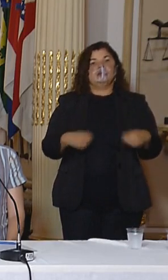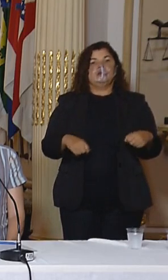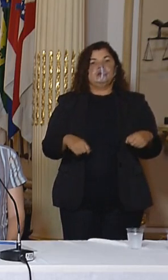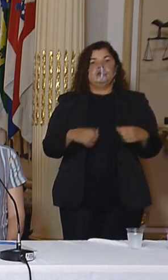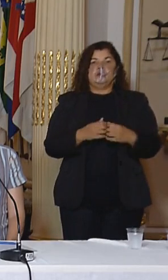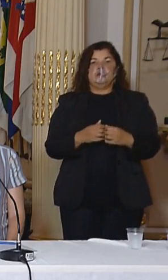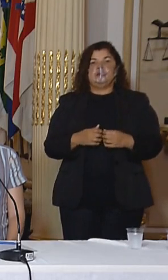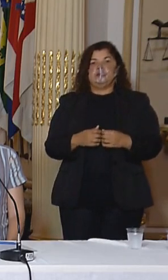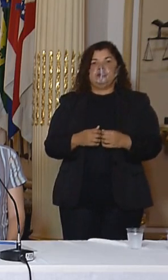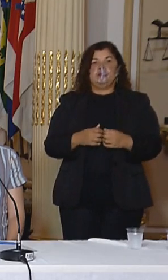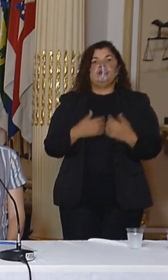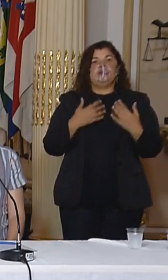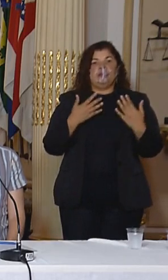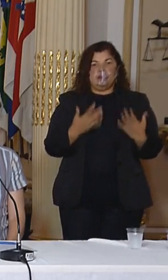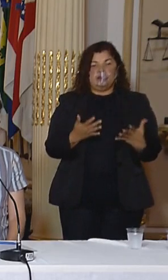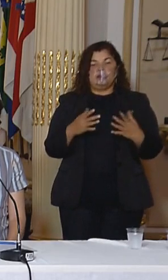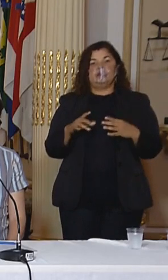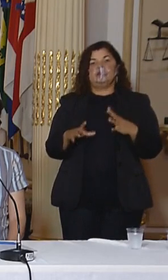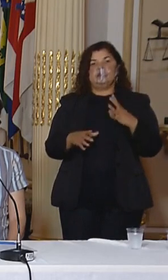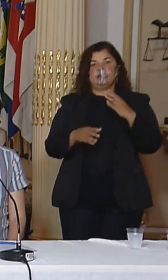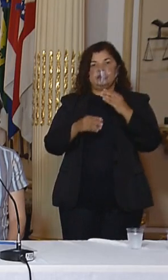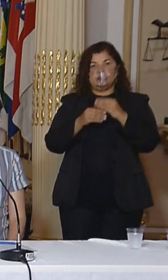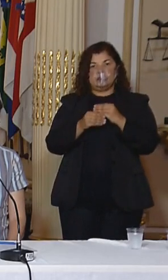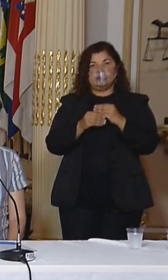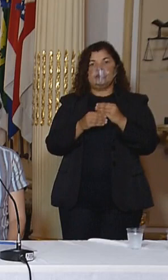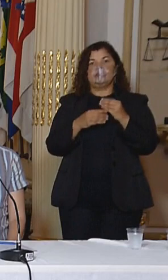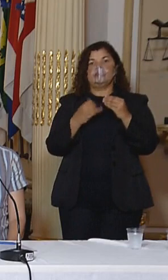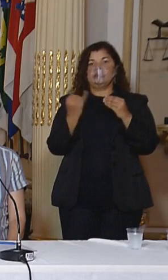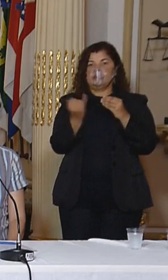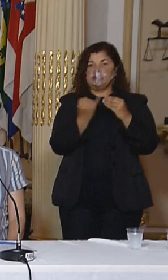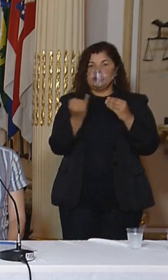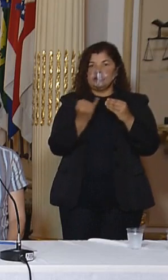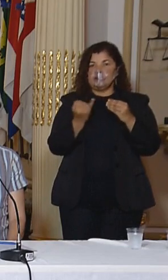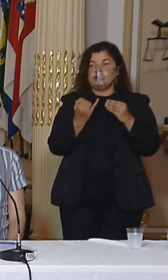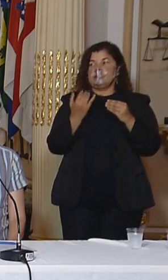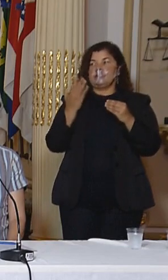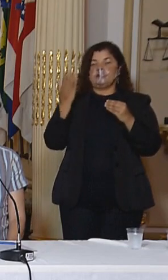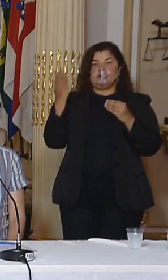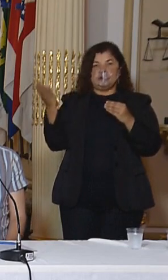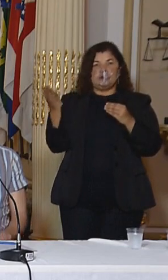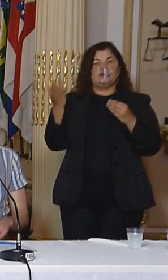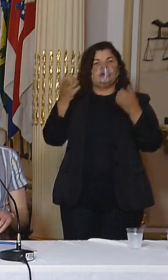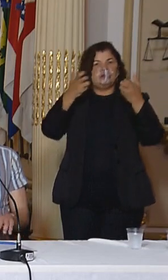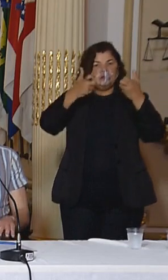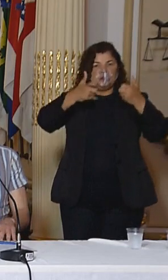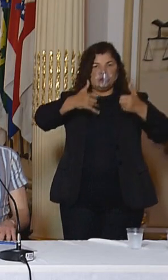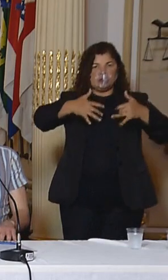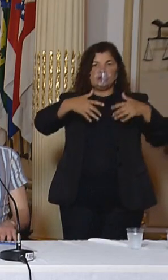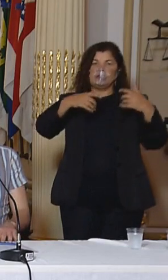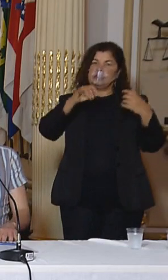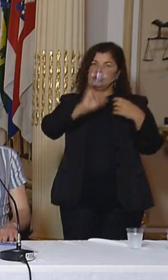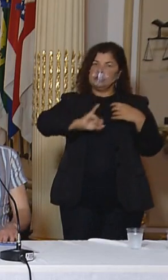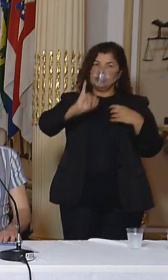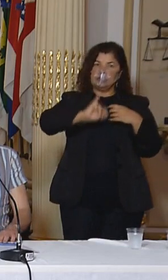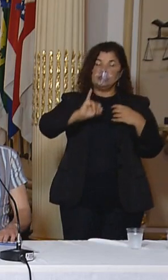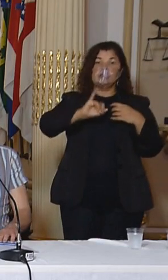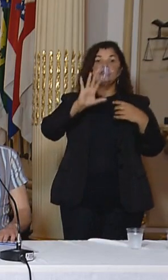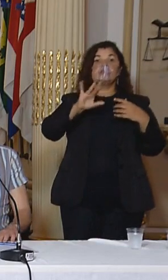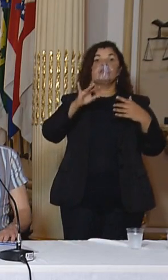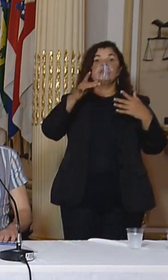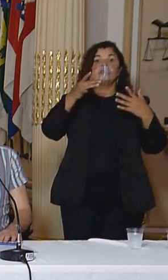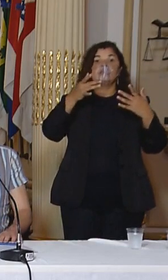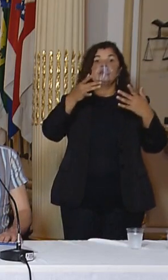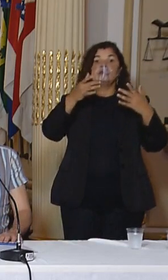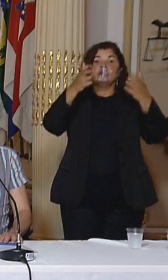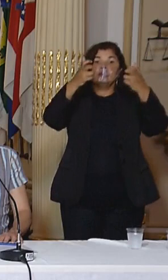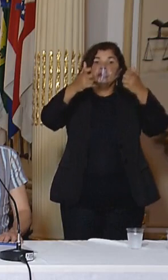complementação? Fica à vontade. Foi perfeita a fala, disse tudo que era necessário. E hoje eu só queria destacar